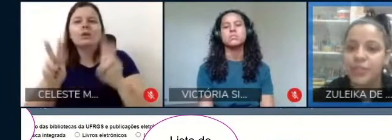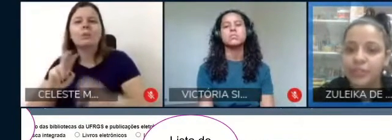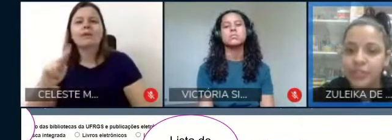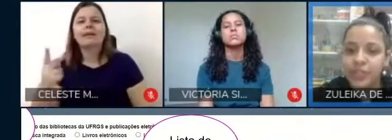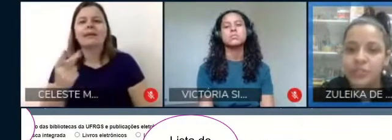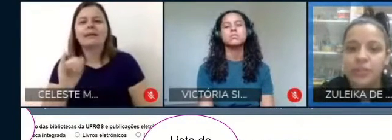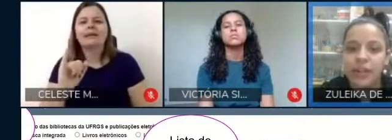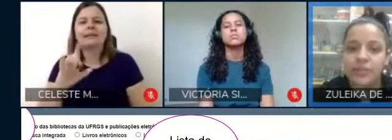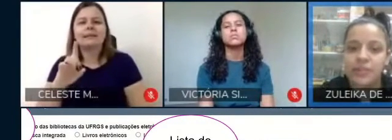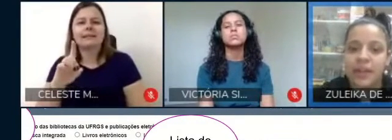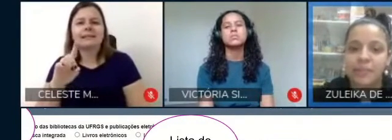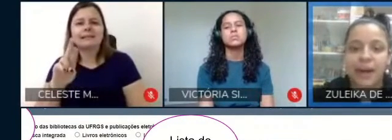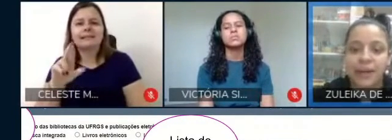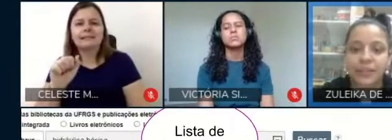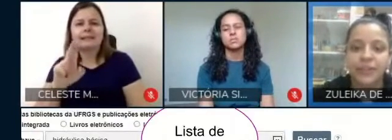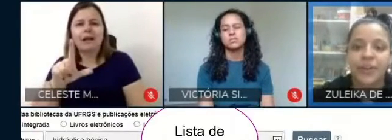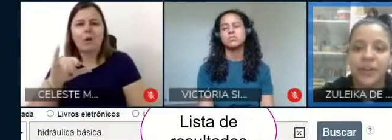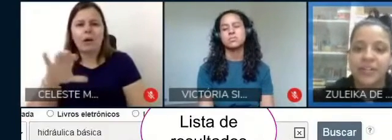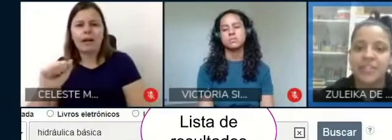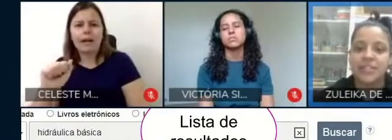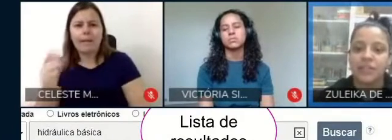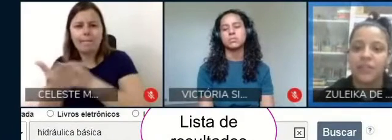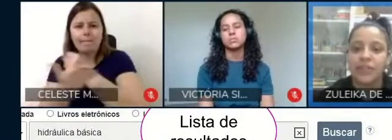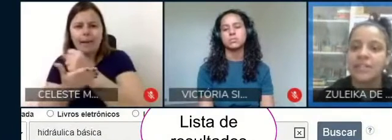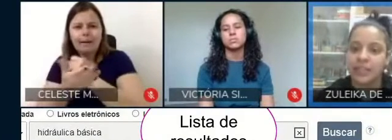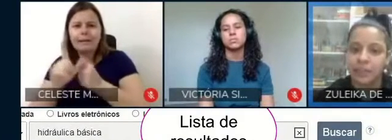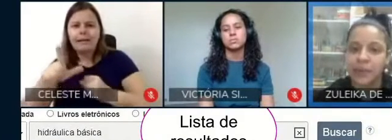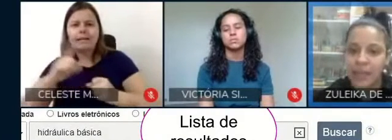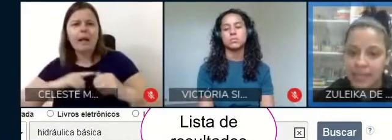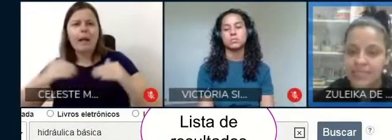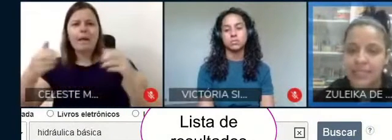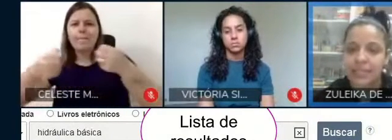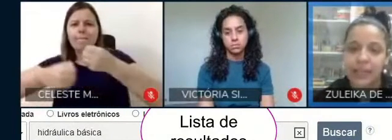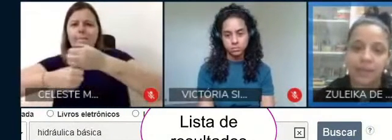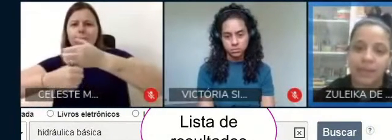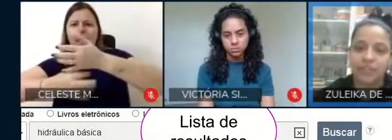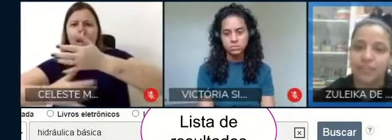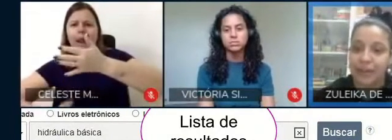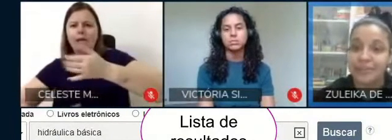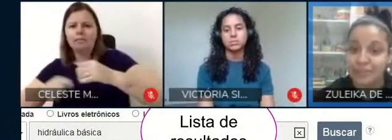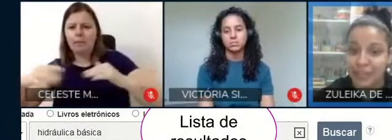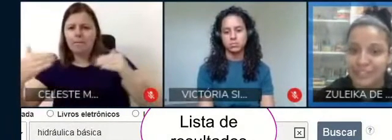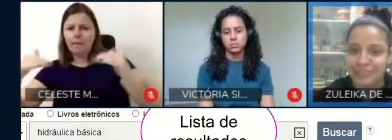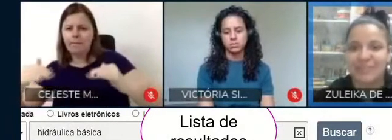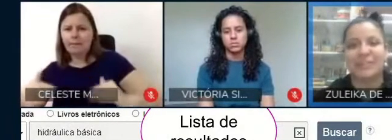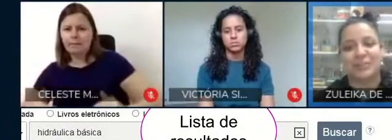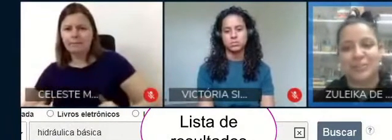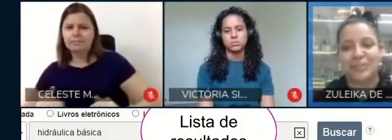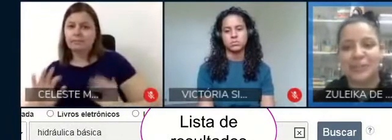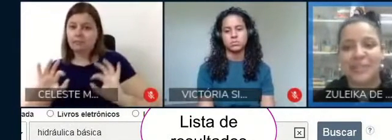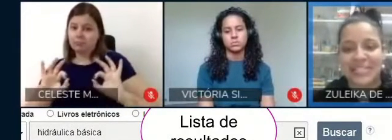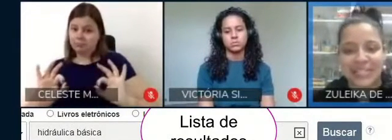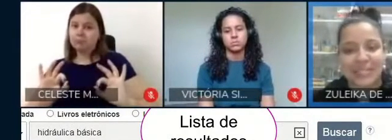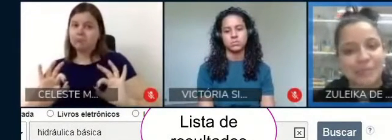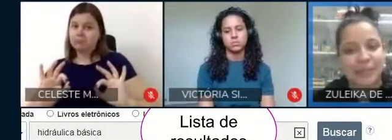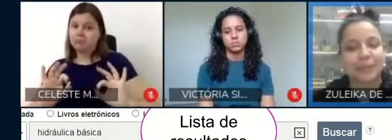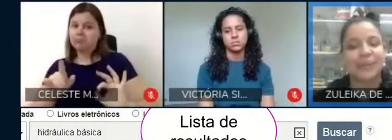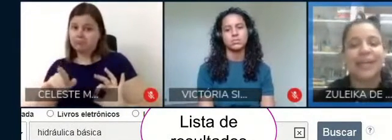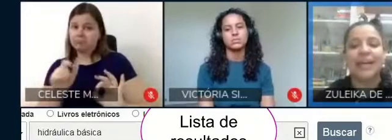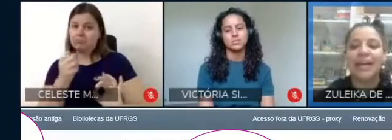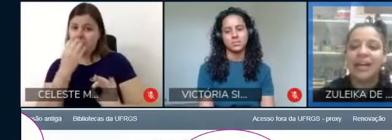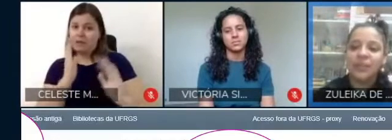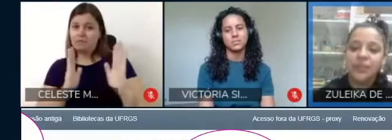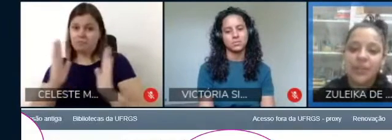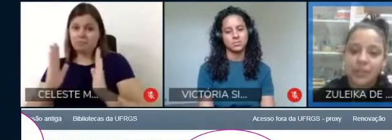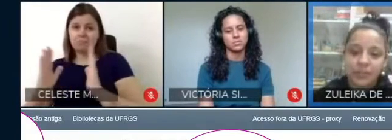tudo que eu obtive de resultado está embaixo e a organização dele é sempre essa, né? Felizmente, para não nos enlouquecer